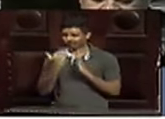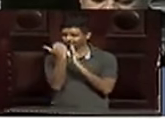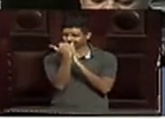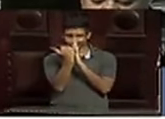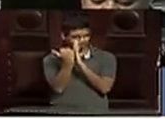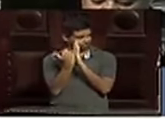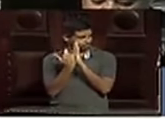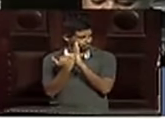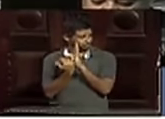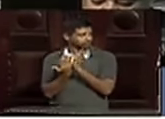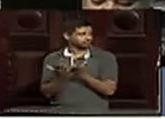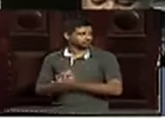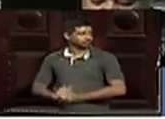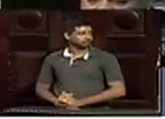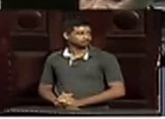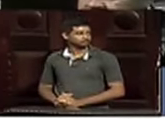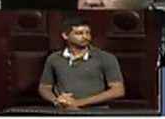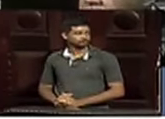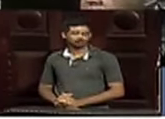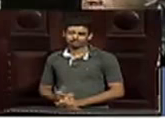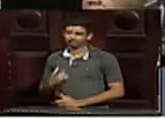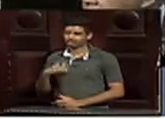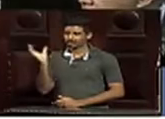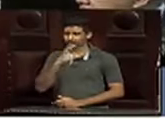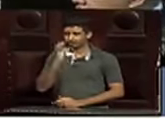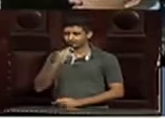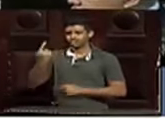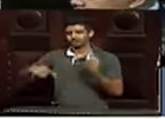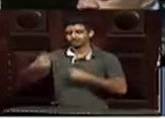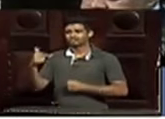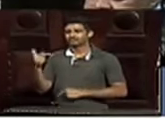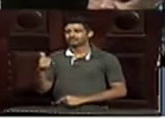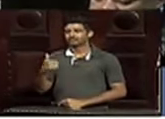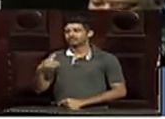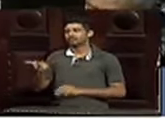de fevereiro de 2018, em regime de urgência, em discussão única, projeto de lei 3305-2017.